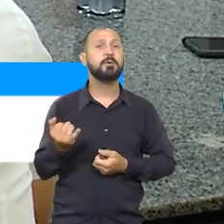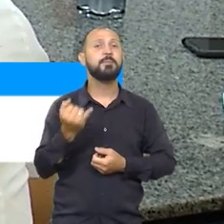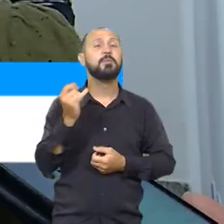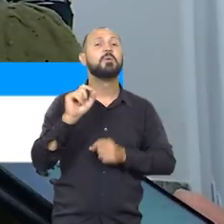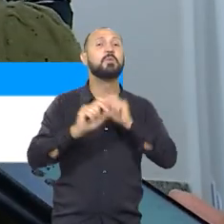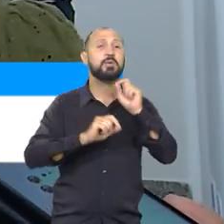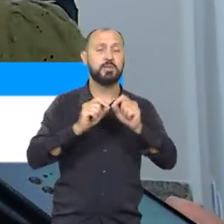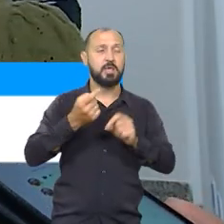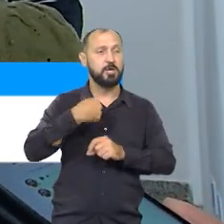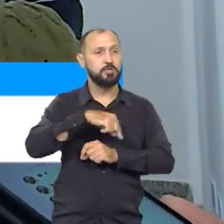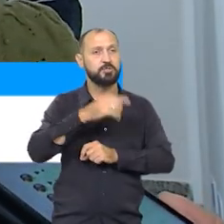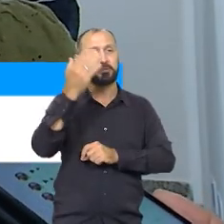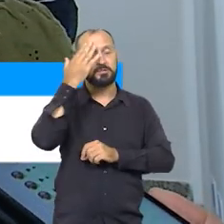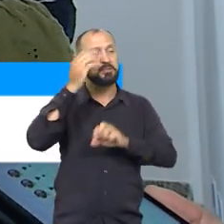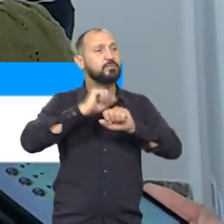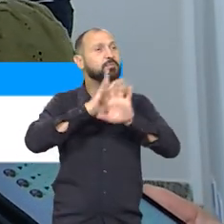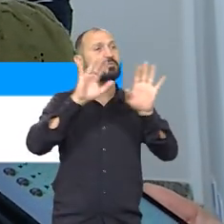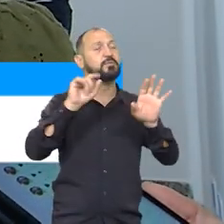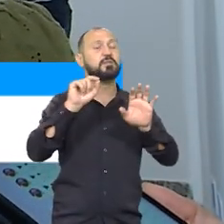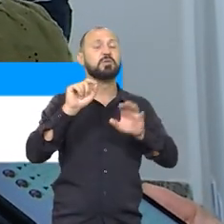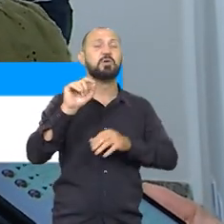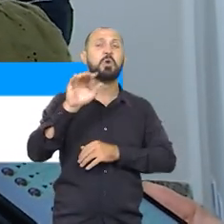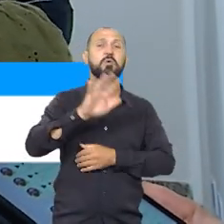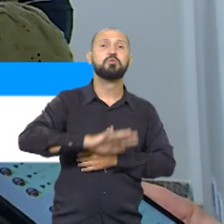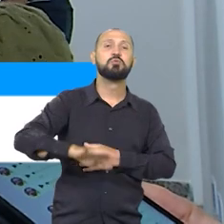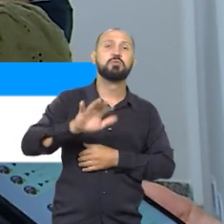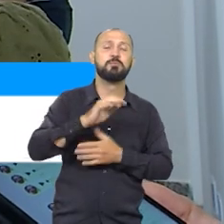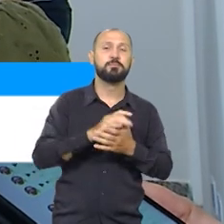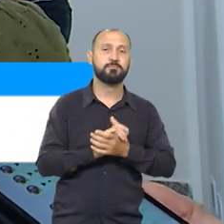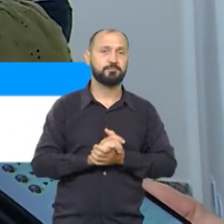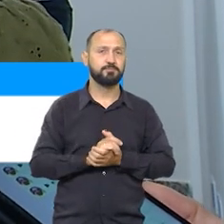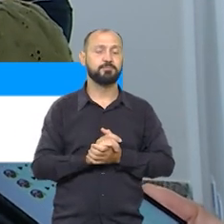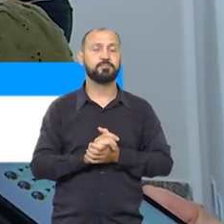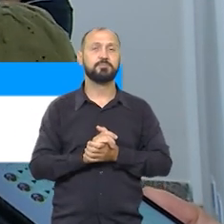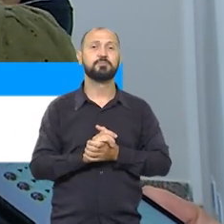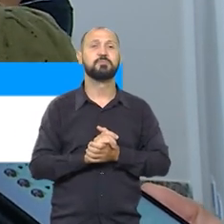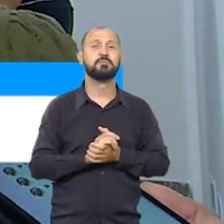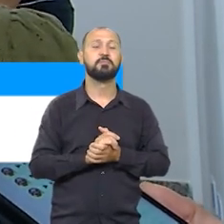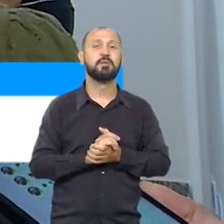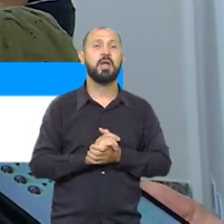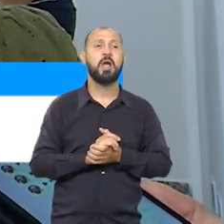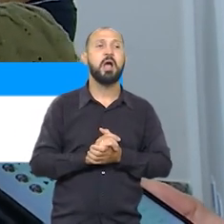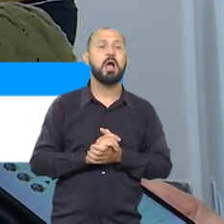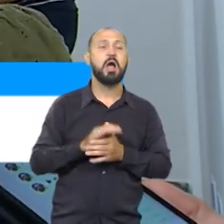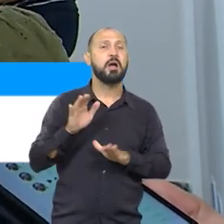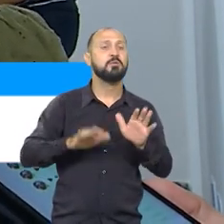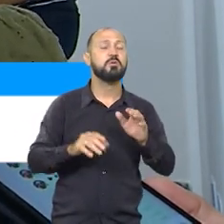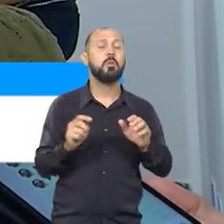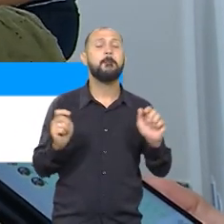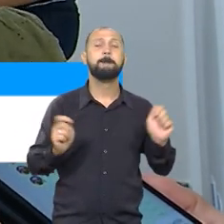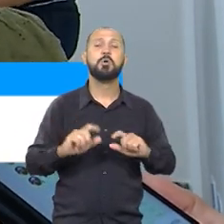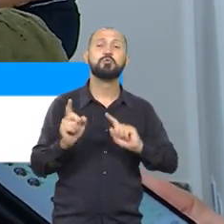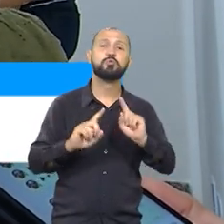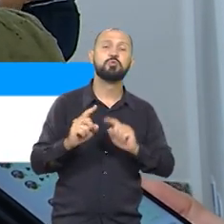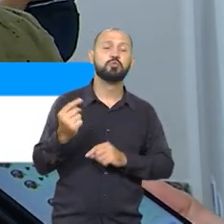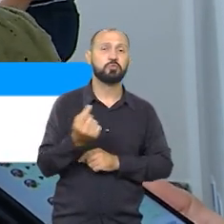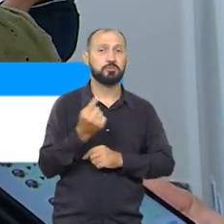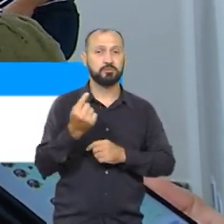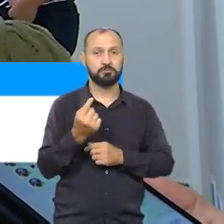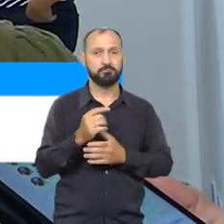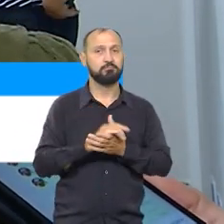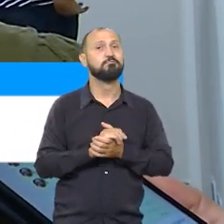é importante a gente entender que universalizar esse serviços Nem sempre é